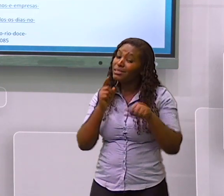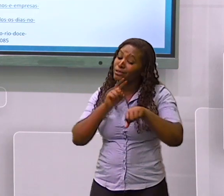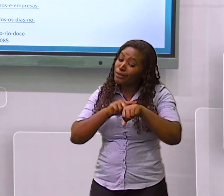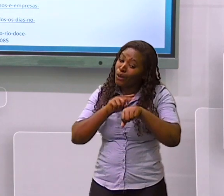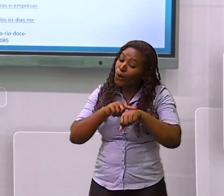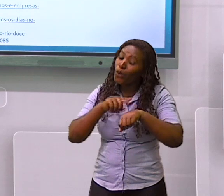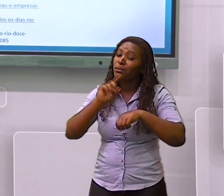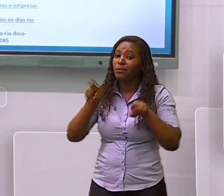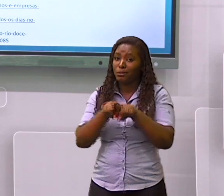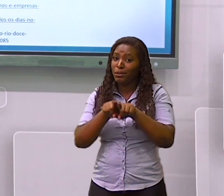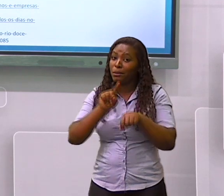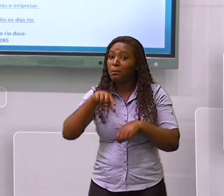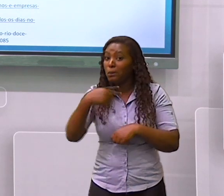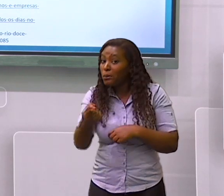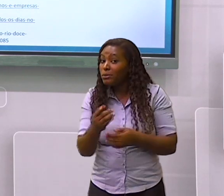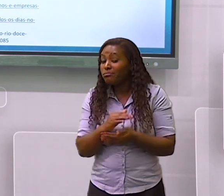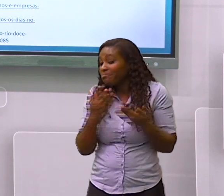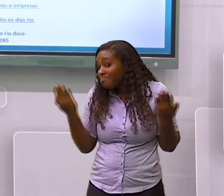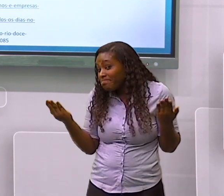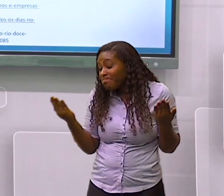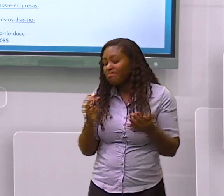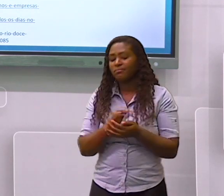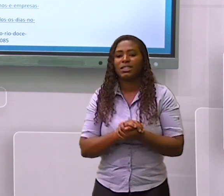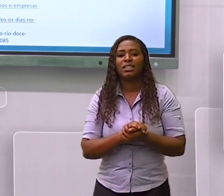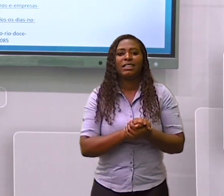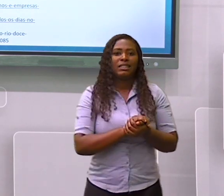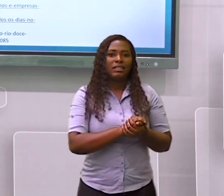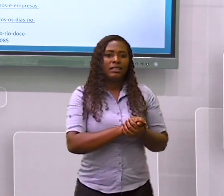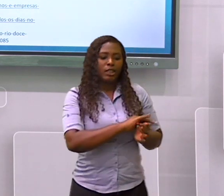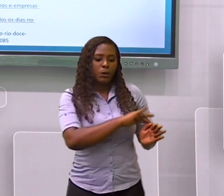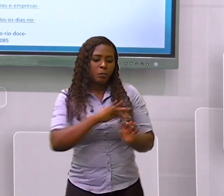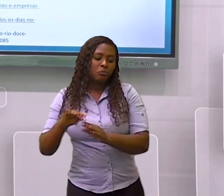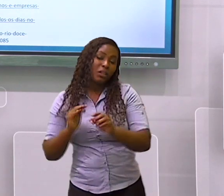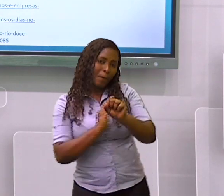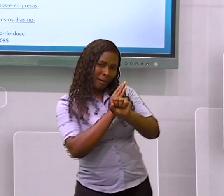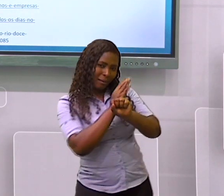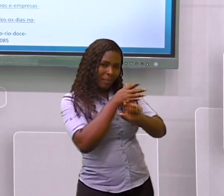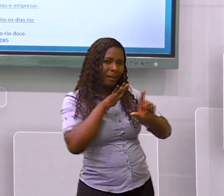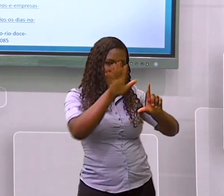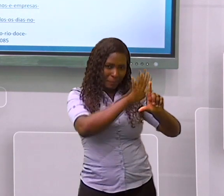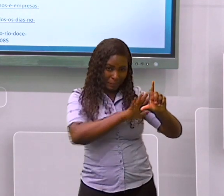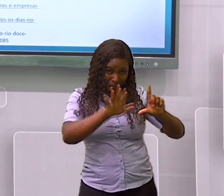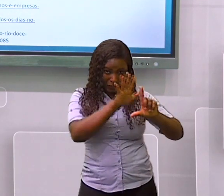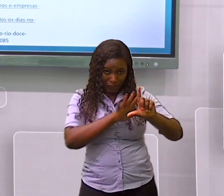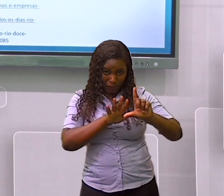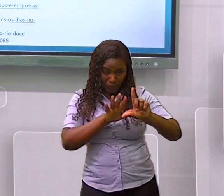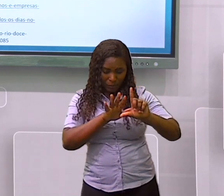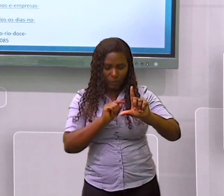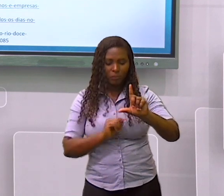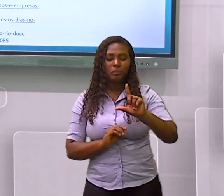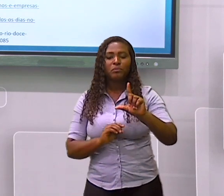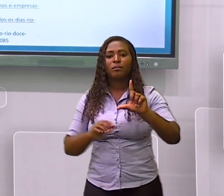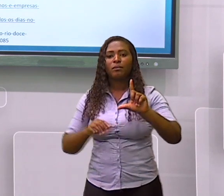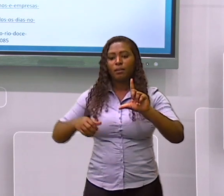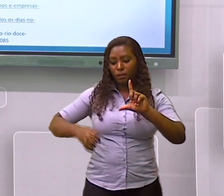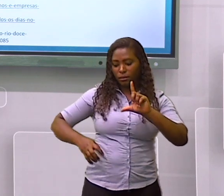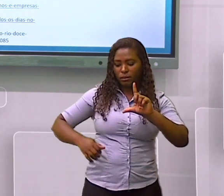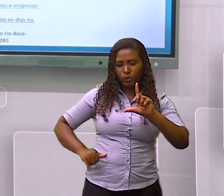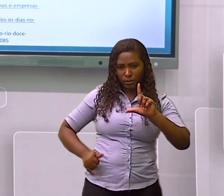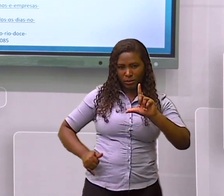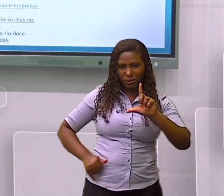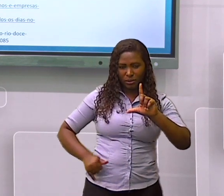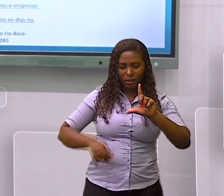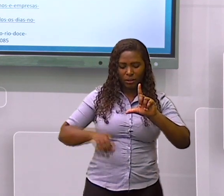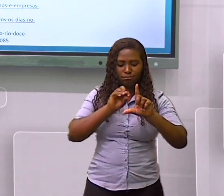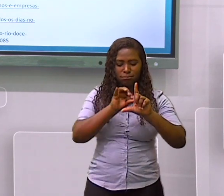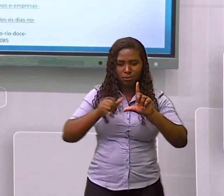aula. E para acessar as atividades na plataforma SMED-GV, aponte a câmera do seu celular na imagem